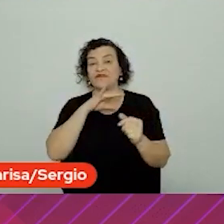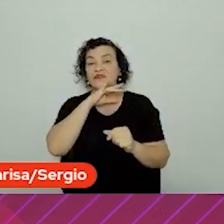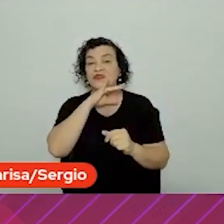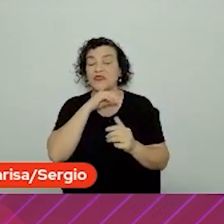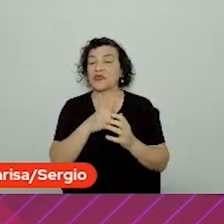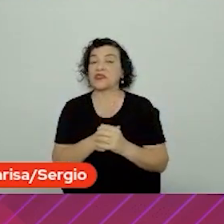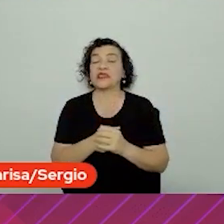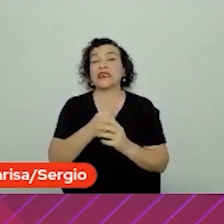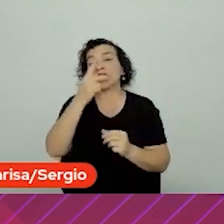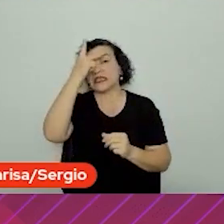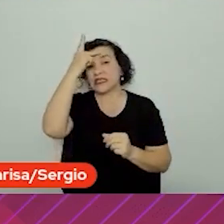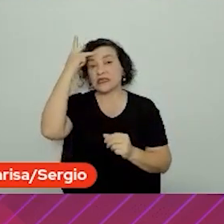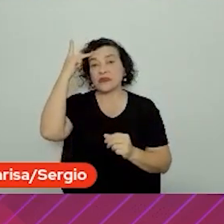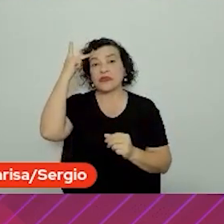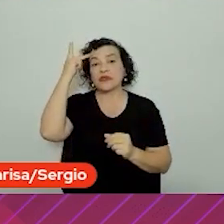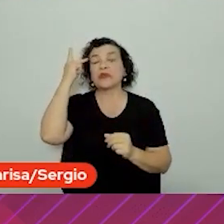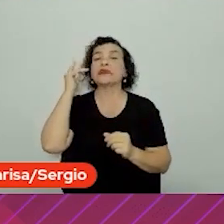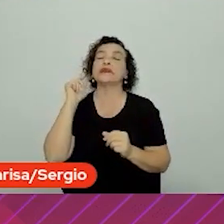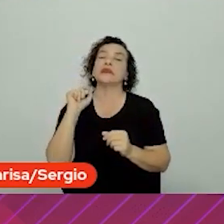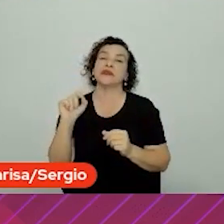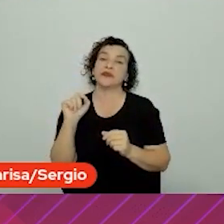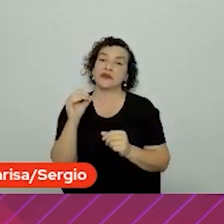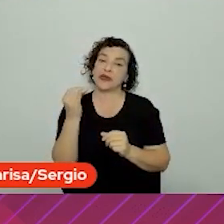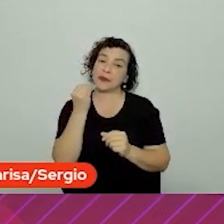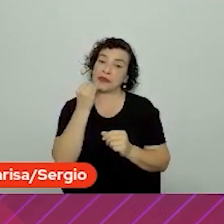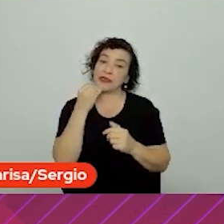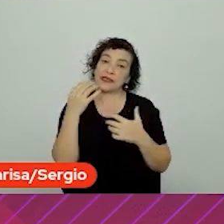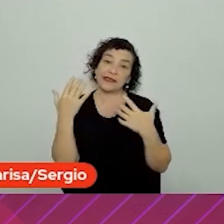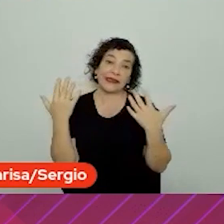pessoas vão, nos colocar em descrédito.